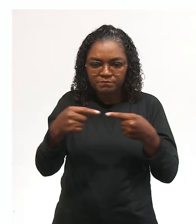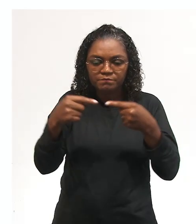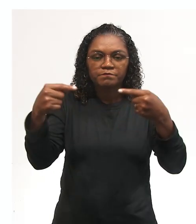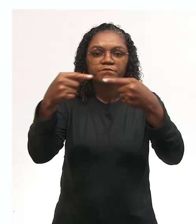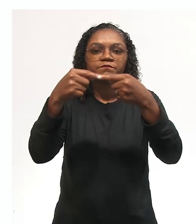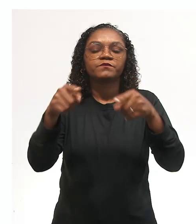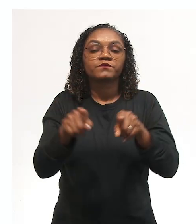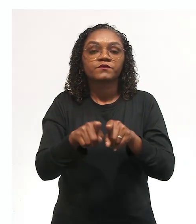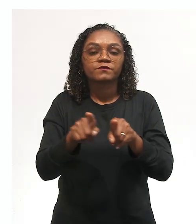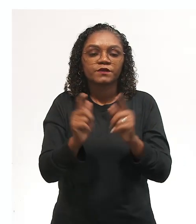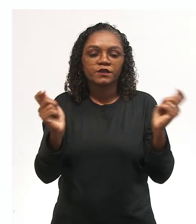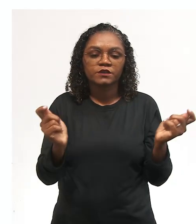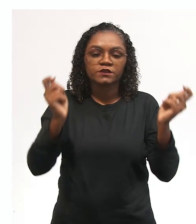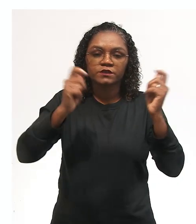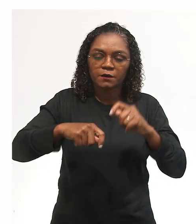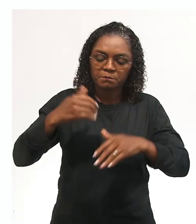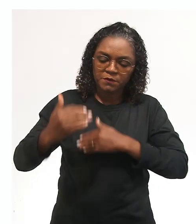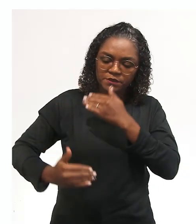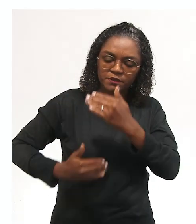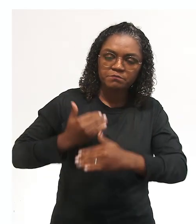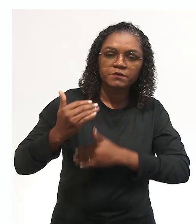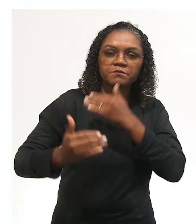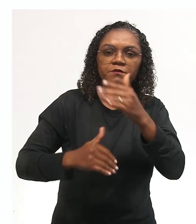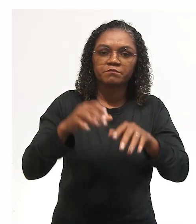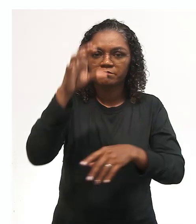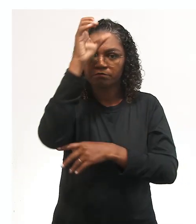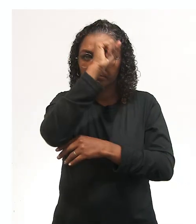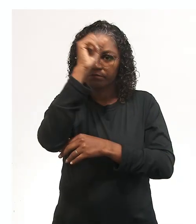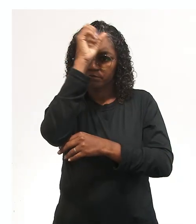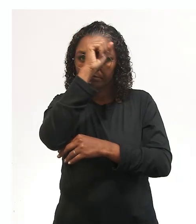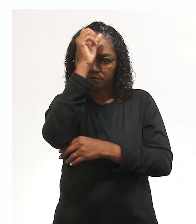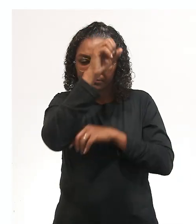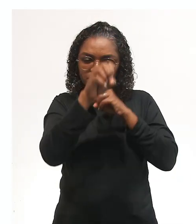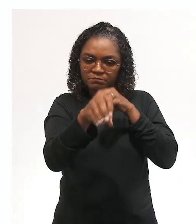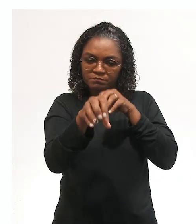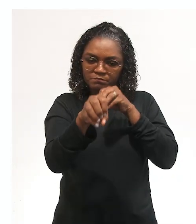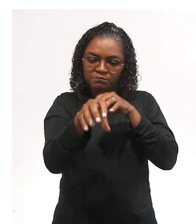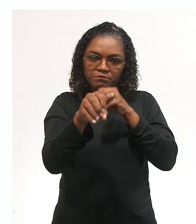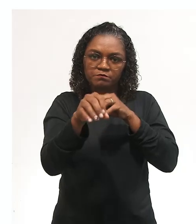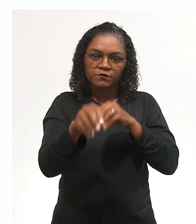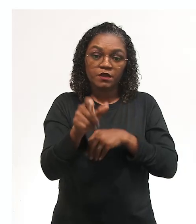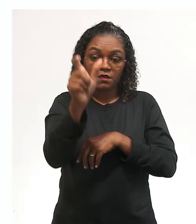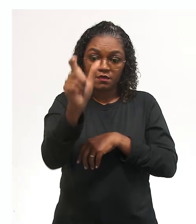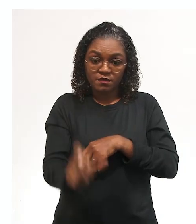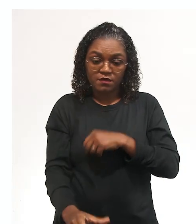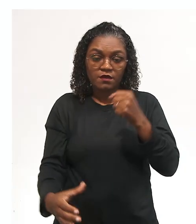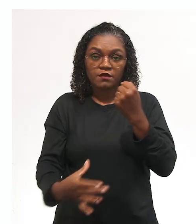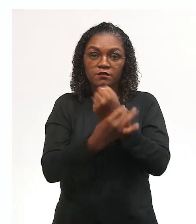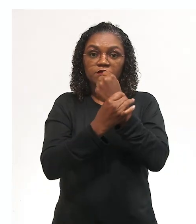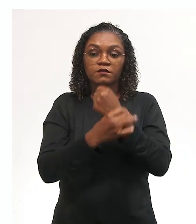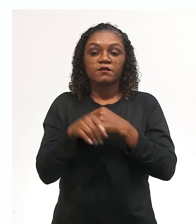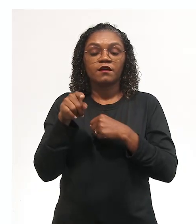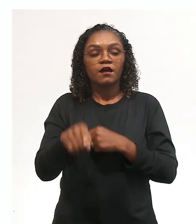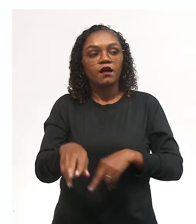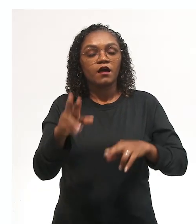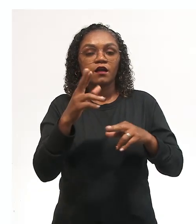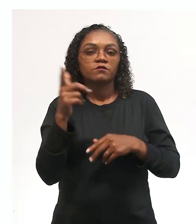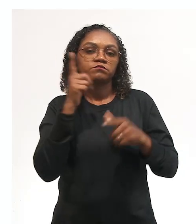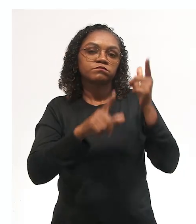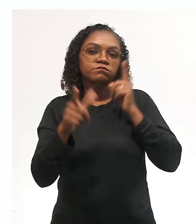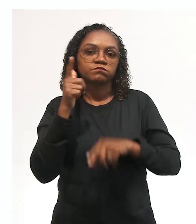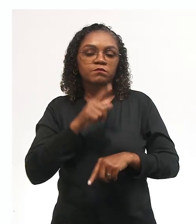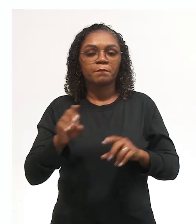educativo, omnilateralidade, possibilitam um processo de ensino que garanta ao nosso aluno aquilo